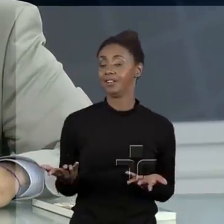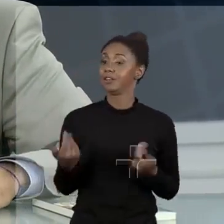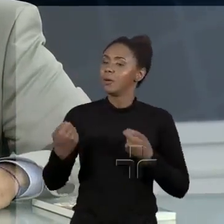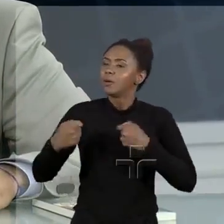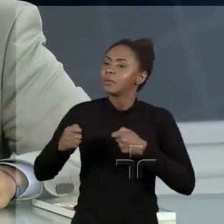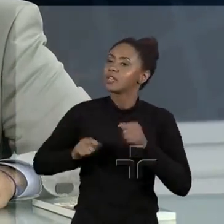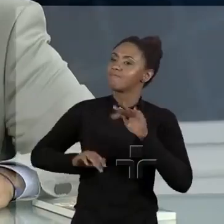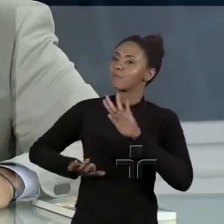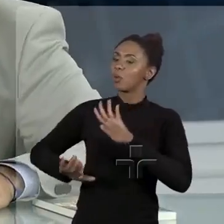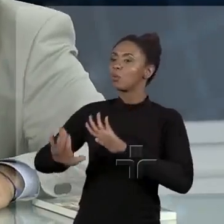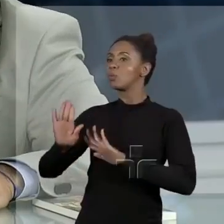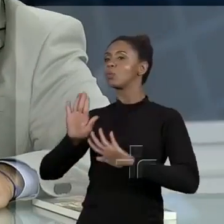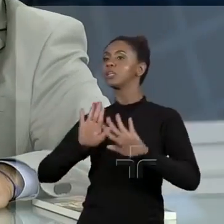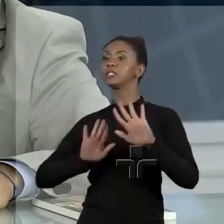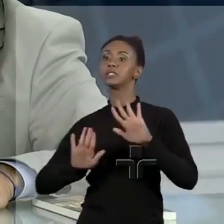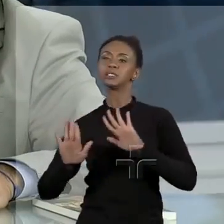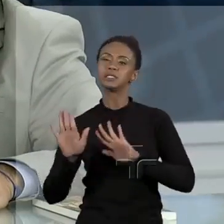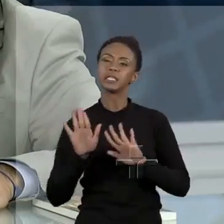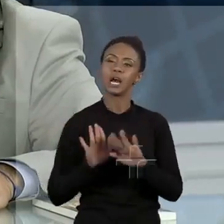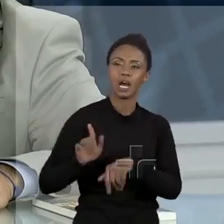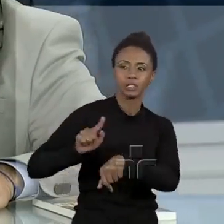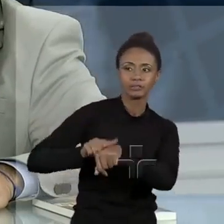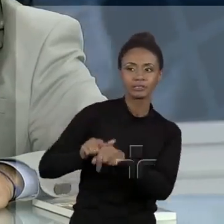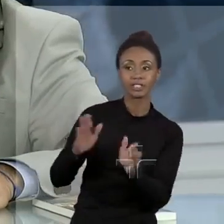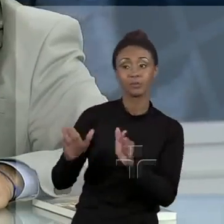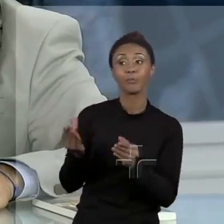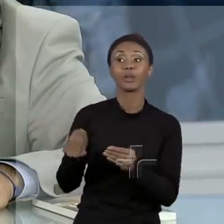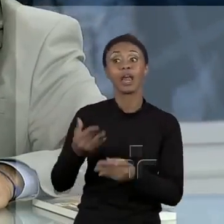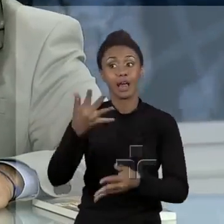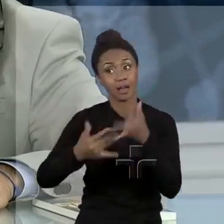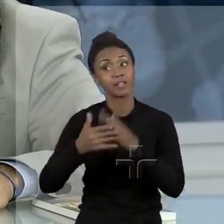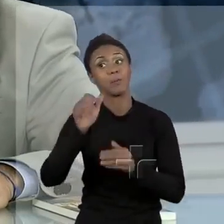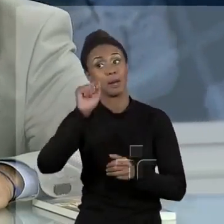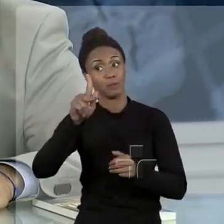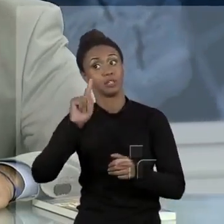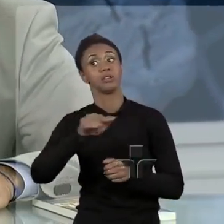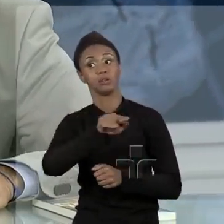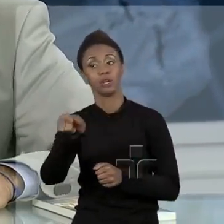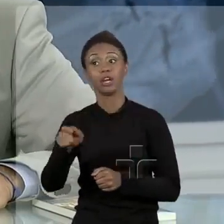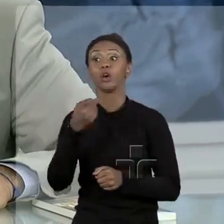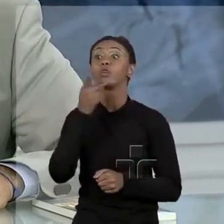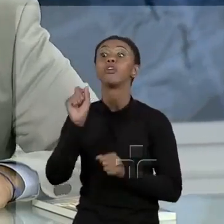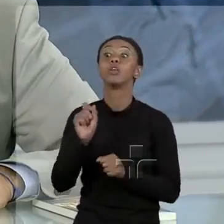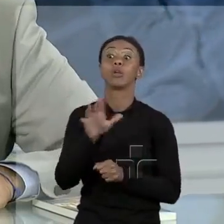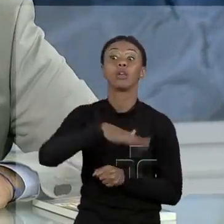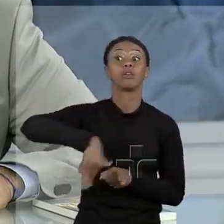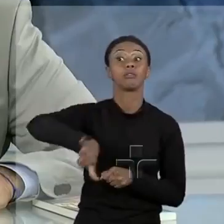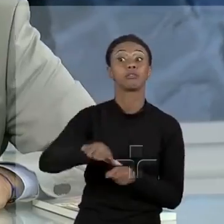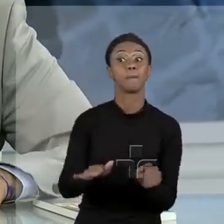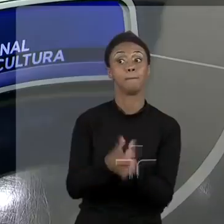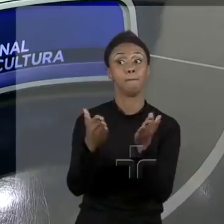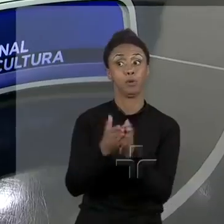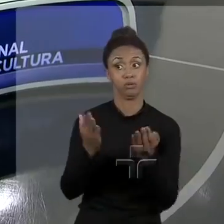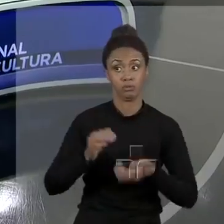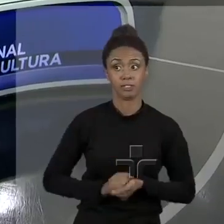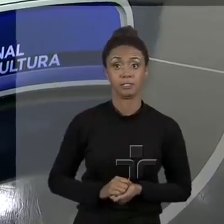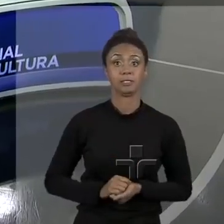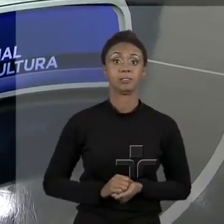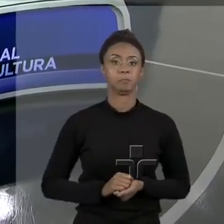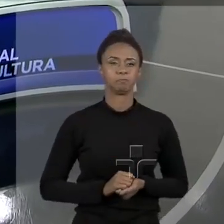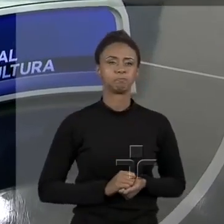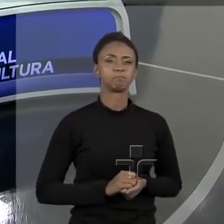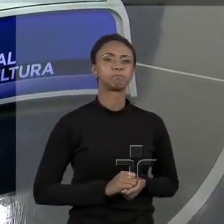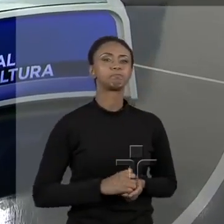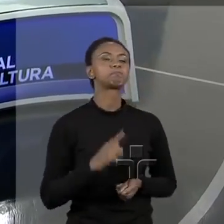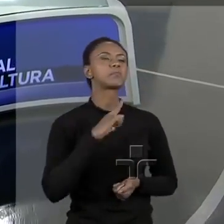nessas transições, senão você vai impedir a aposentadoria de muita gente. Eu estou falando dos mais pobres. Eu recebi um e-mail